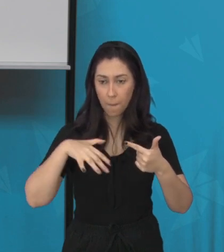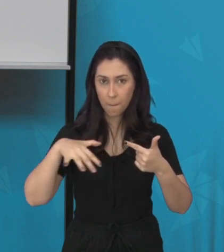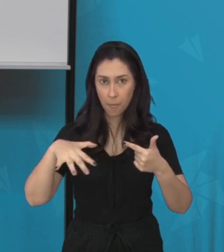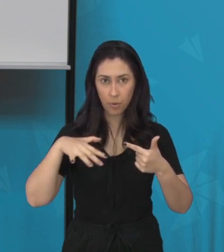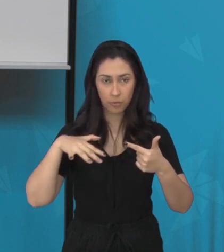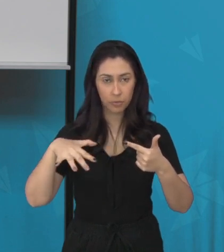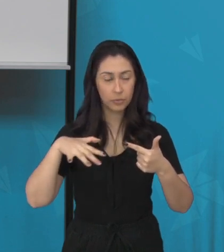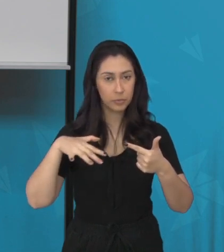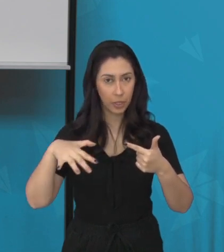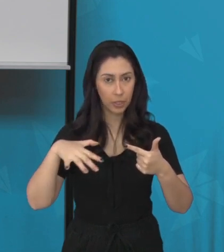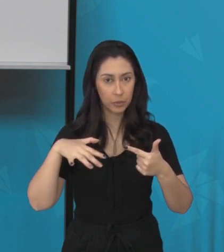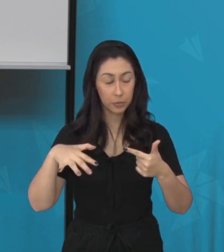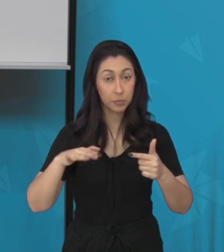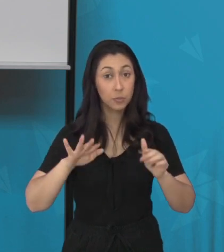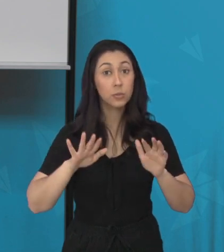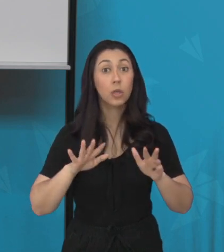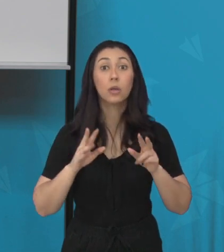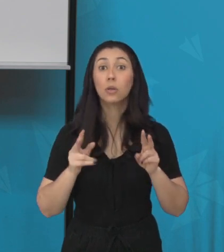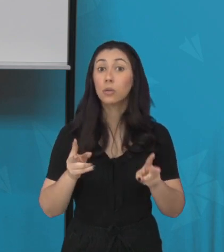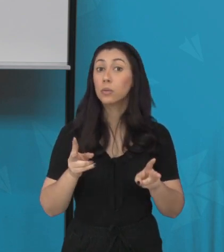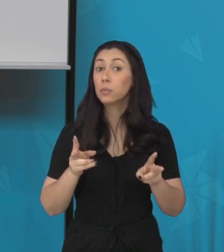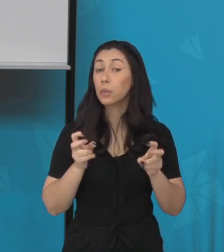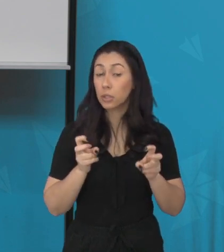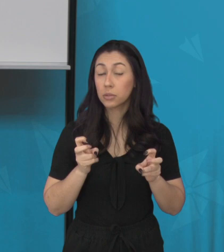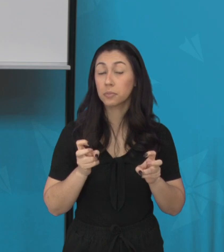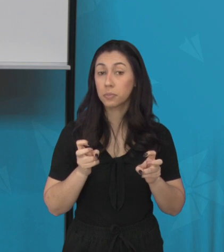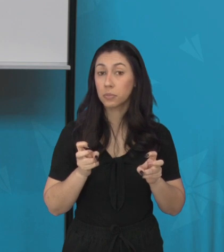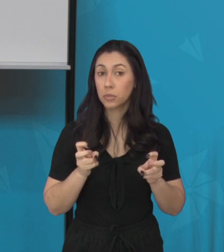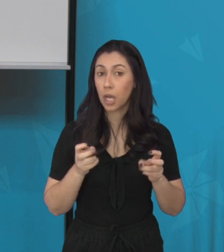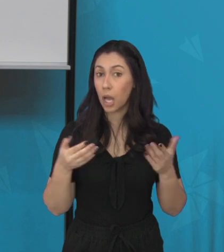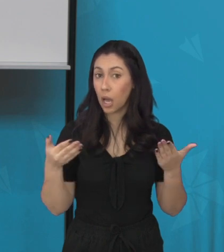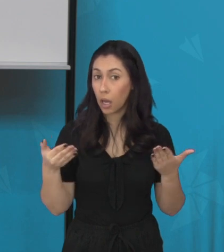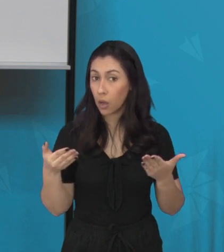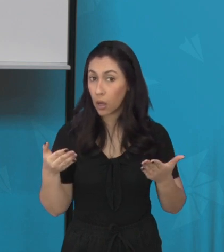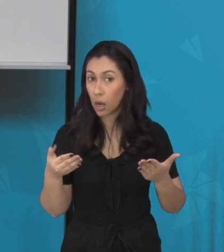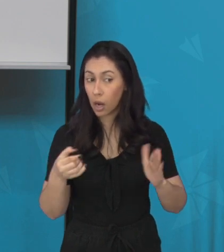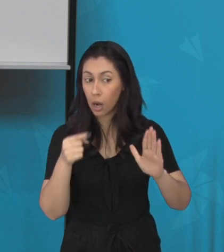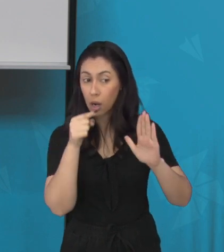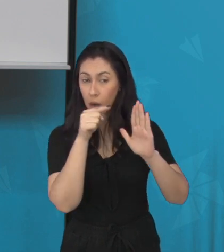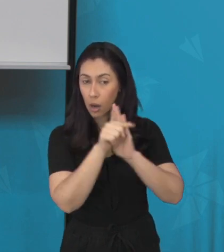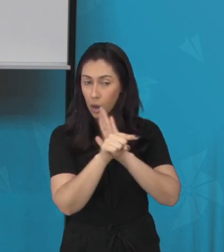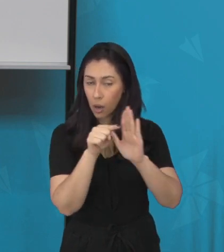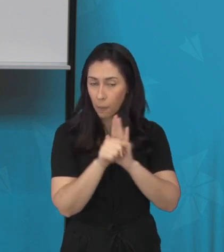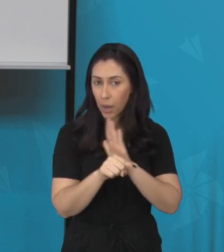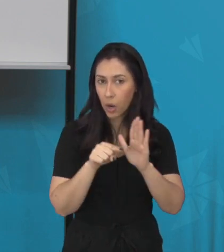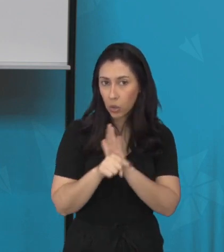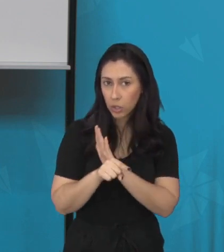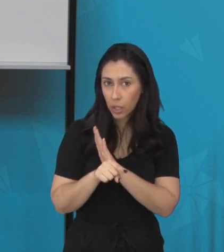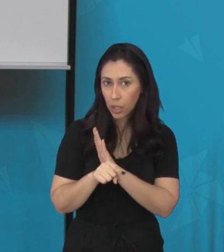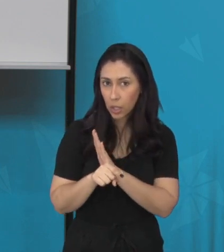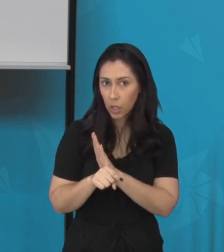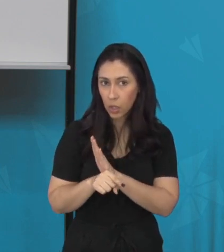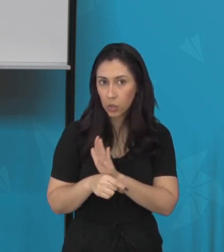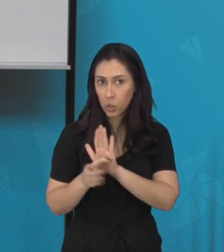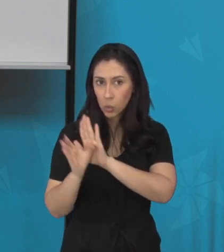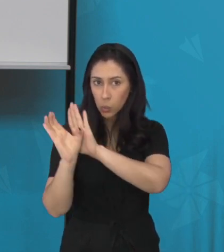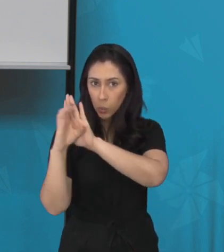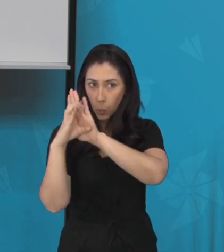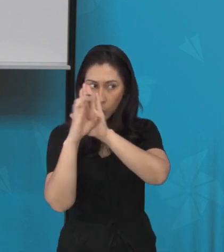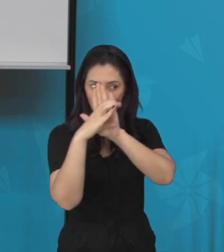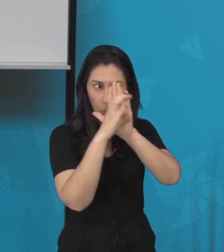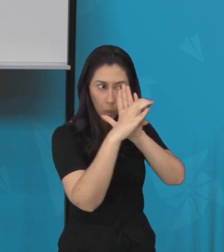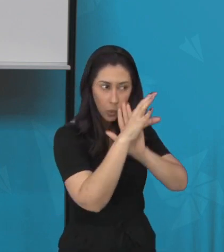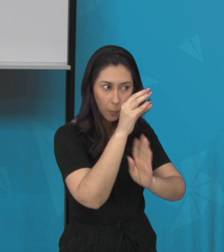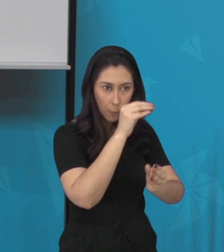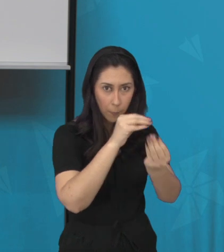dinâmico. Percebam o seguinte, as questões elas passam a misturar, a conectar os